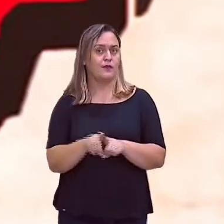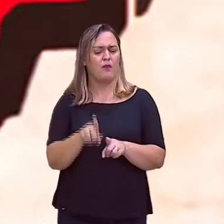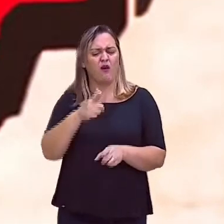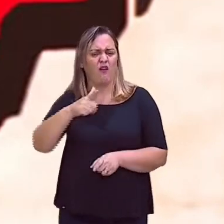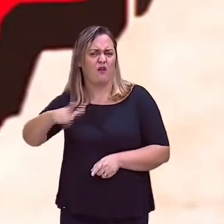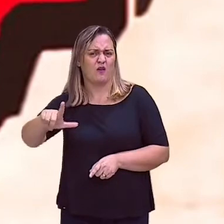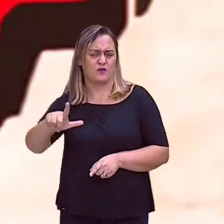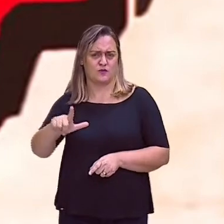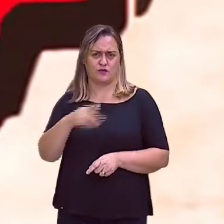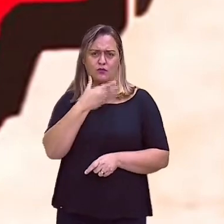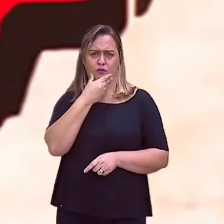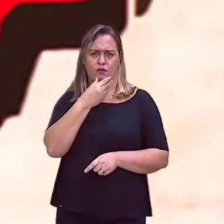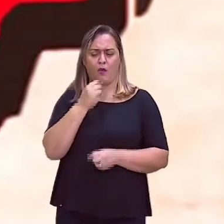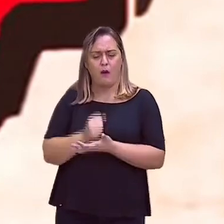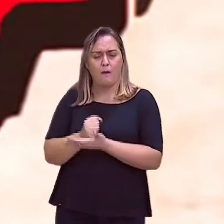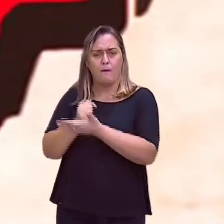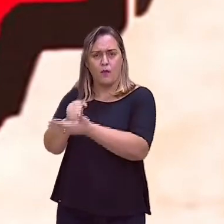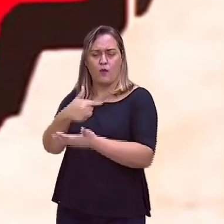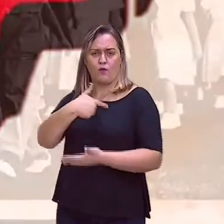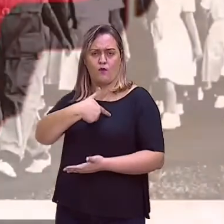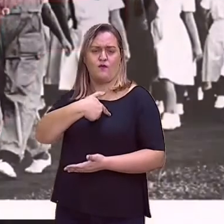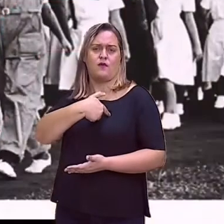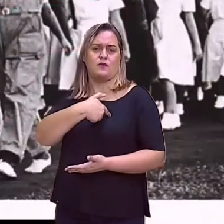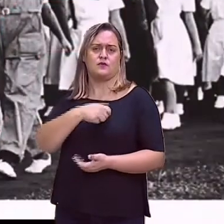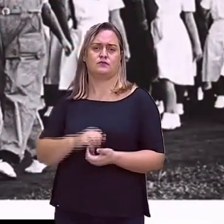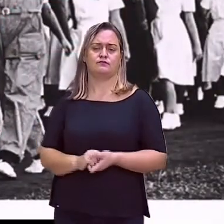Vargas, ele era um